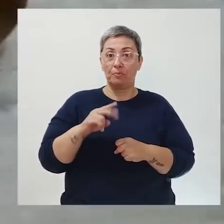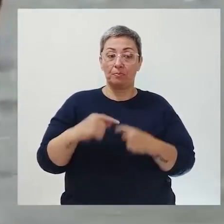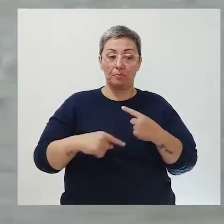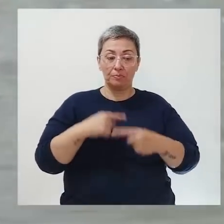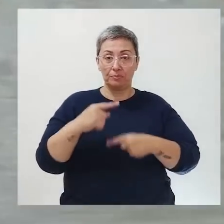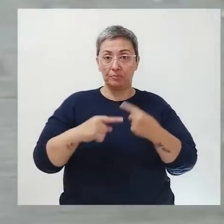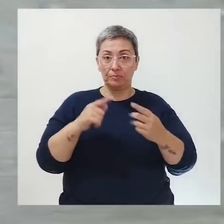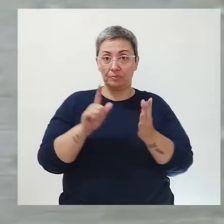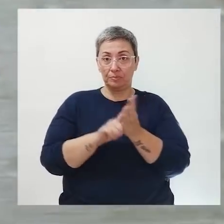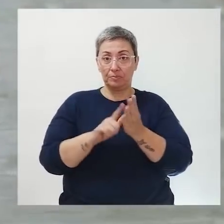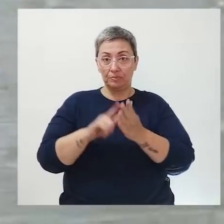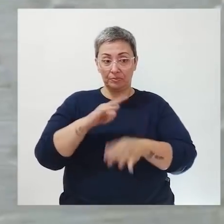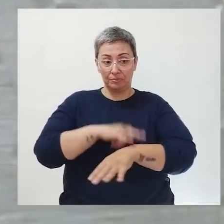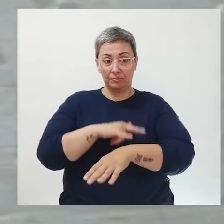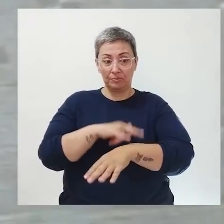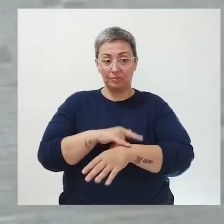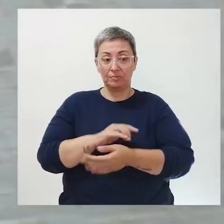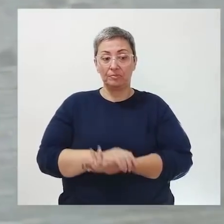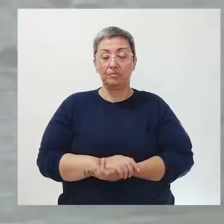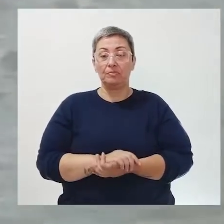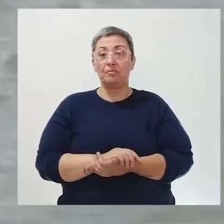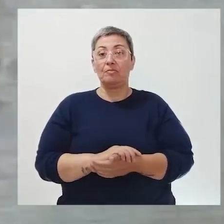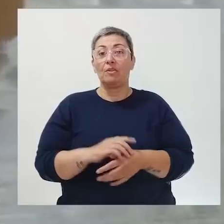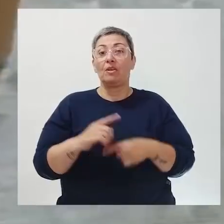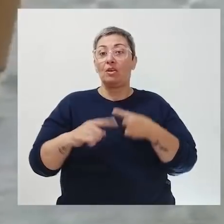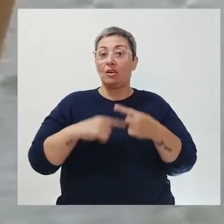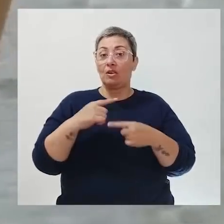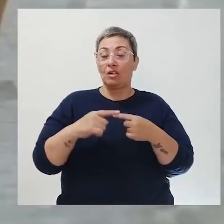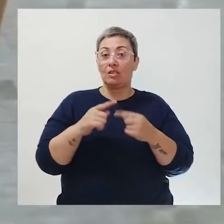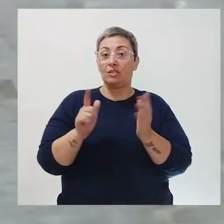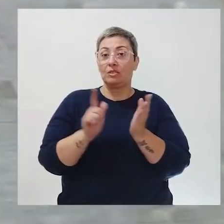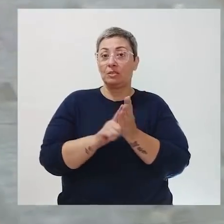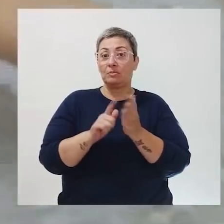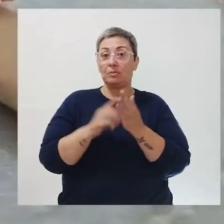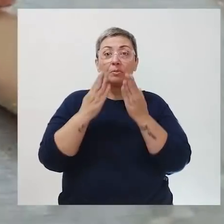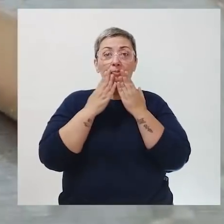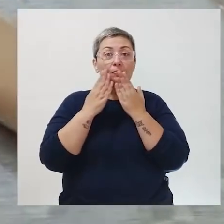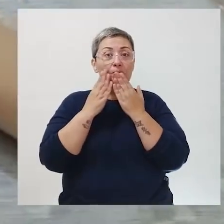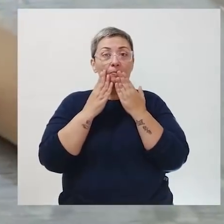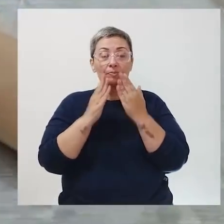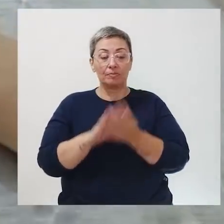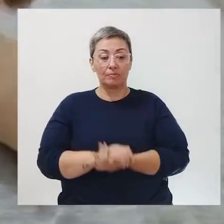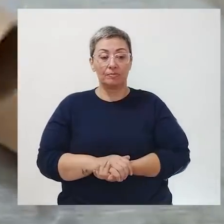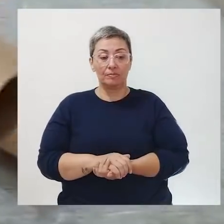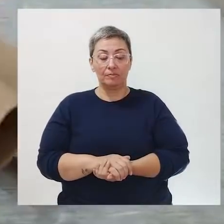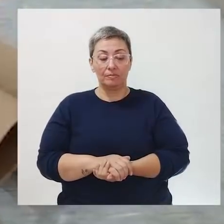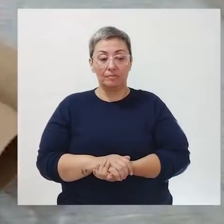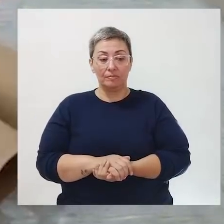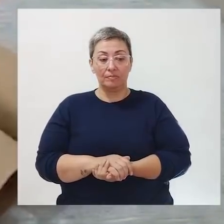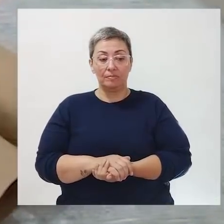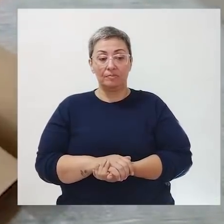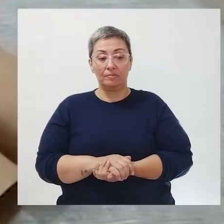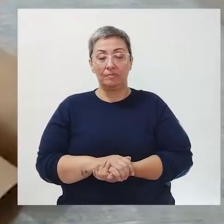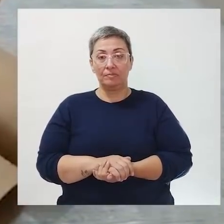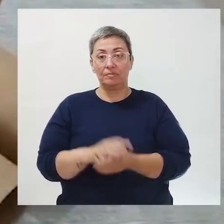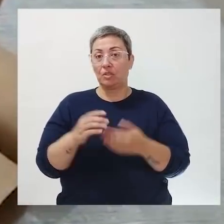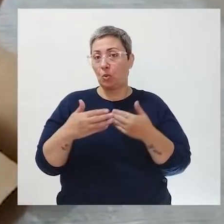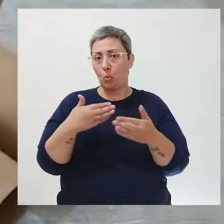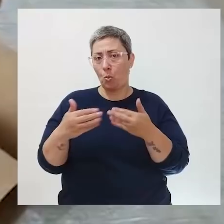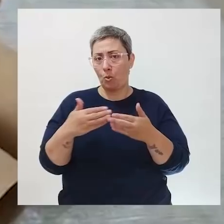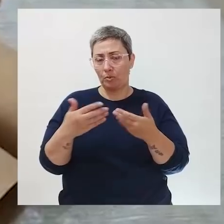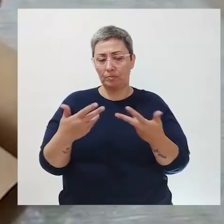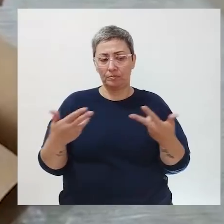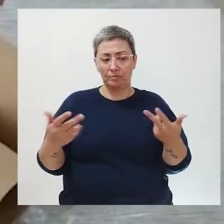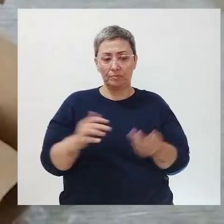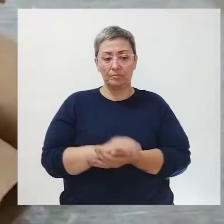utilizar rolinho de papel higiênico ou rolinho de papel toalha ou de qualquer